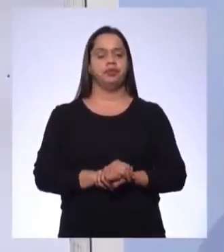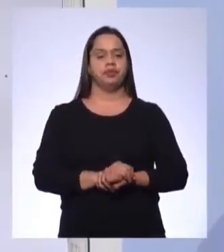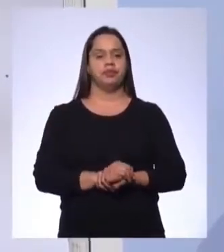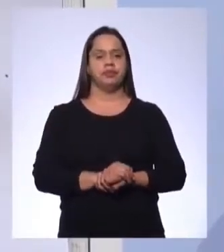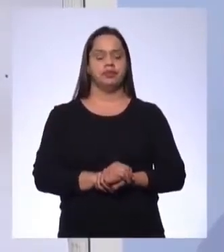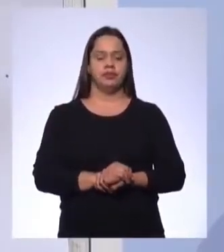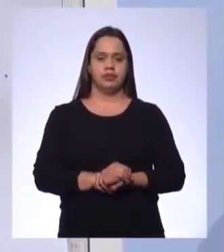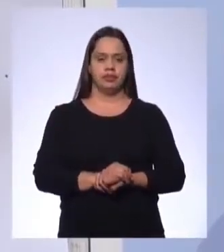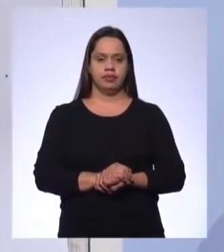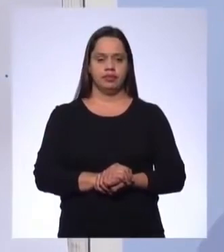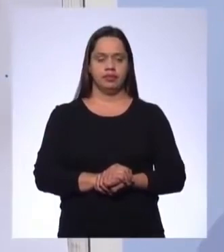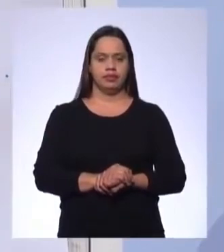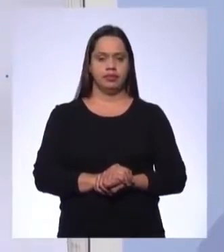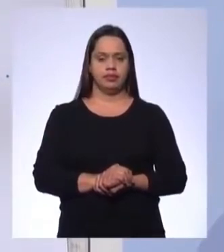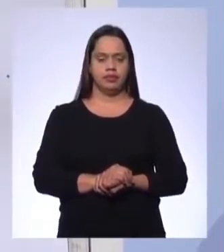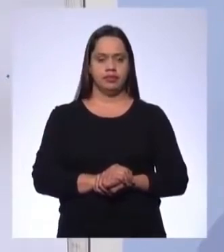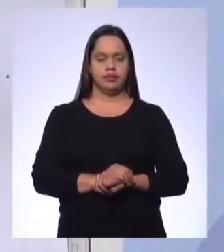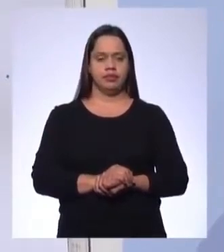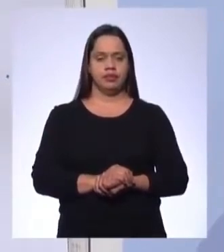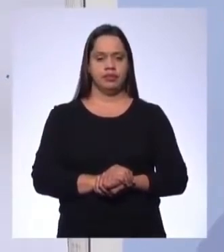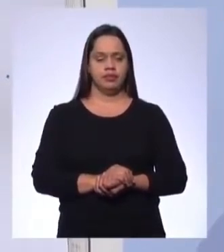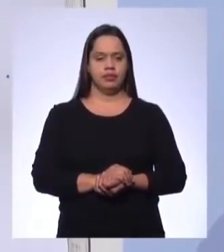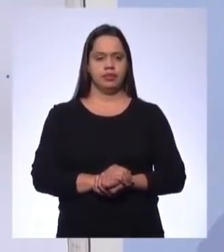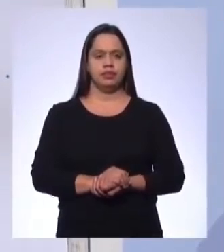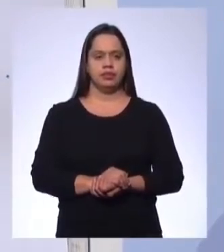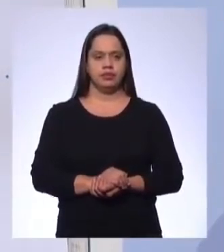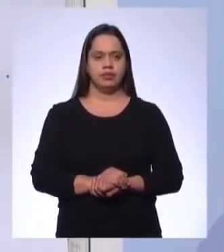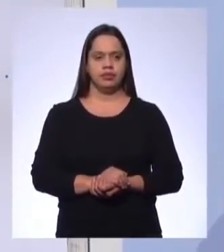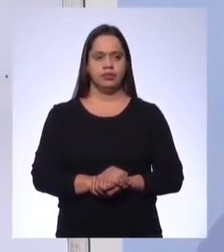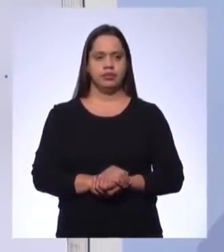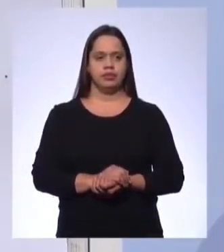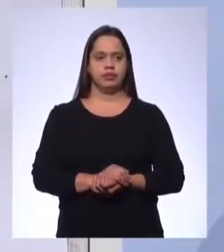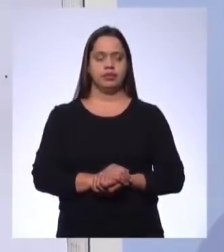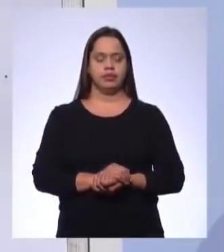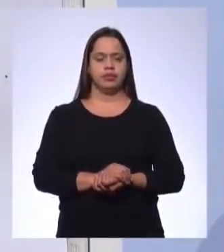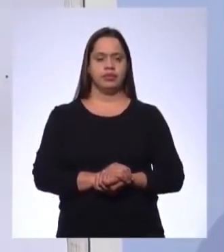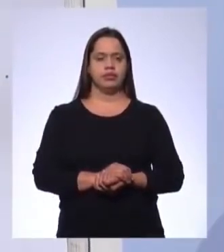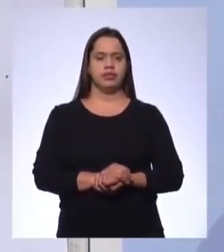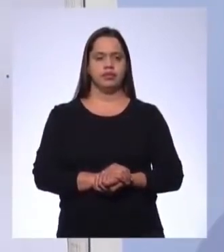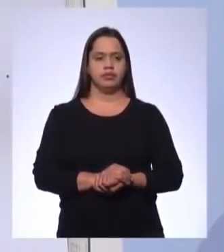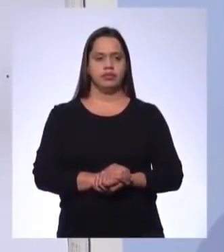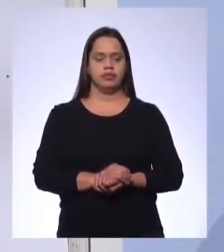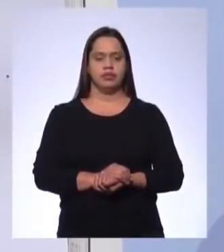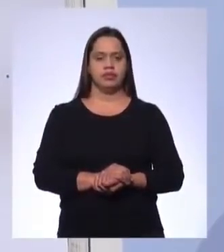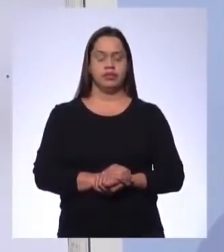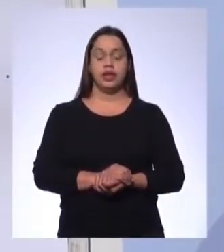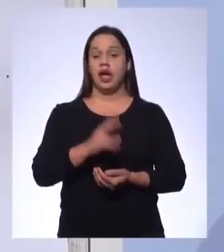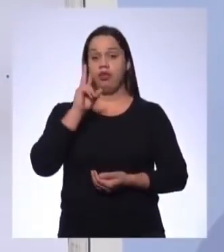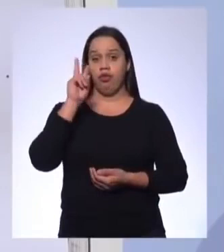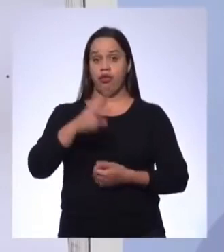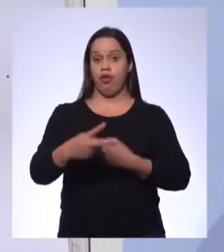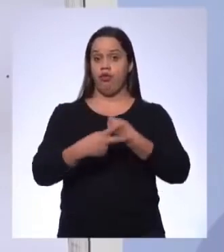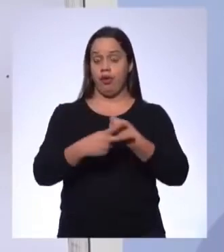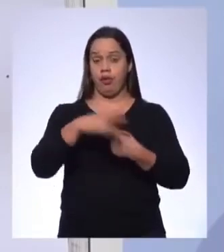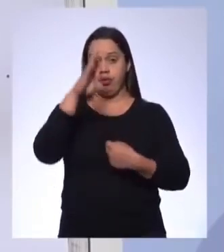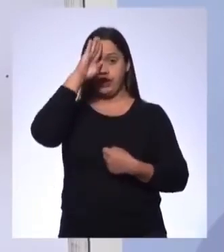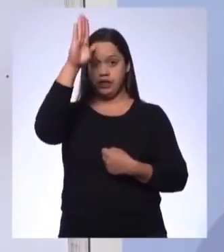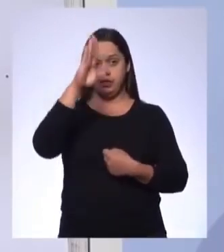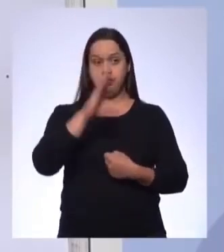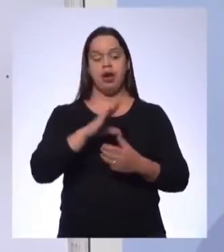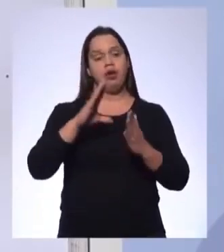cyclone. E o que eu vou fazer? Pegar o verbo principal que está aqui, que ele já está no